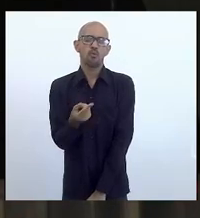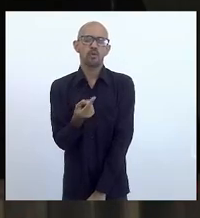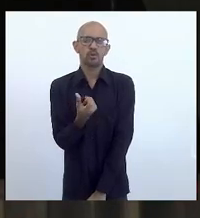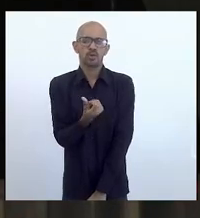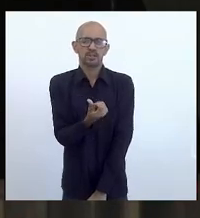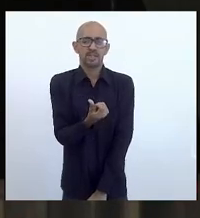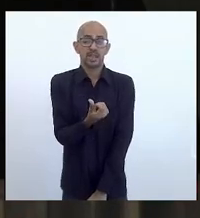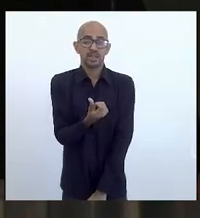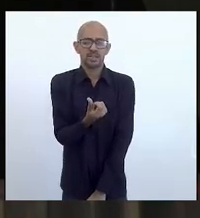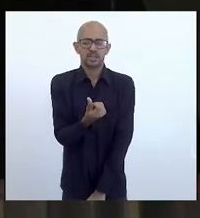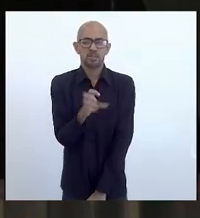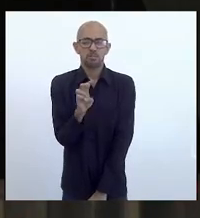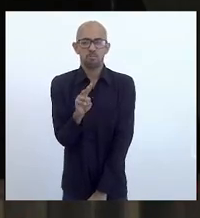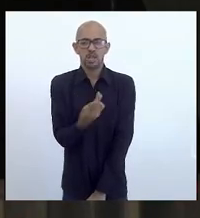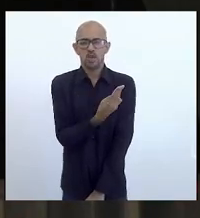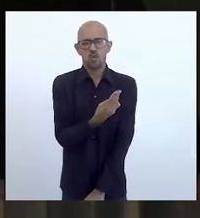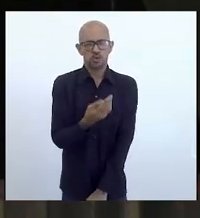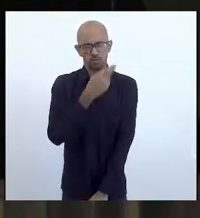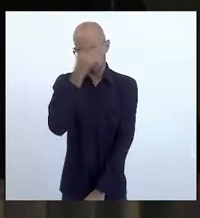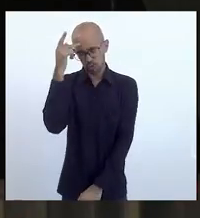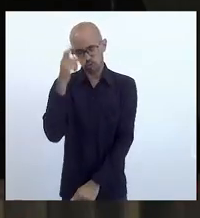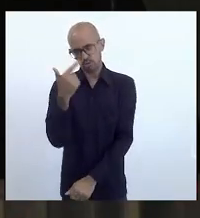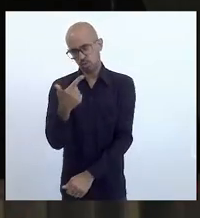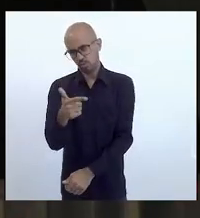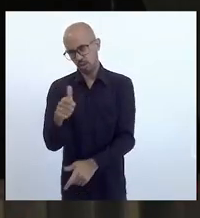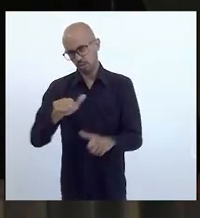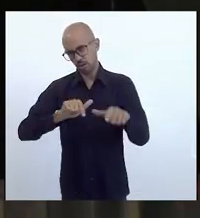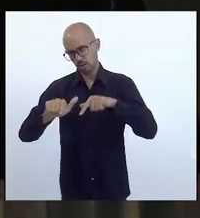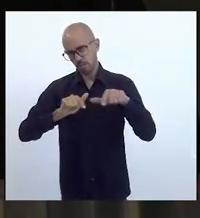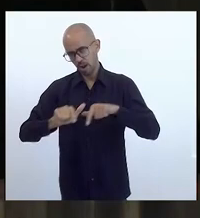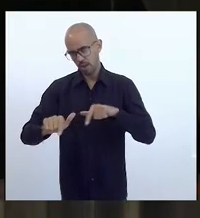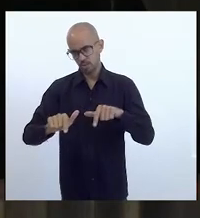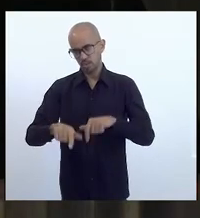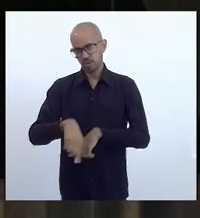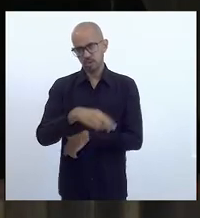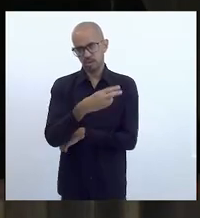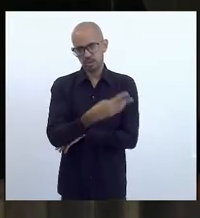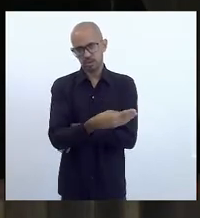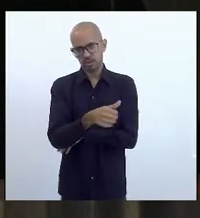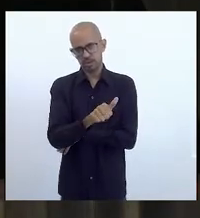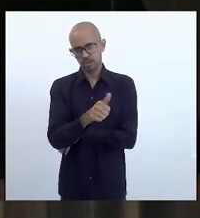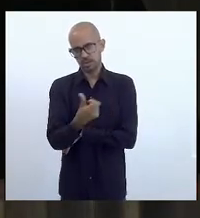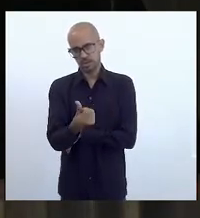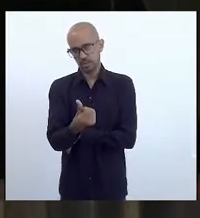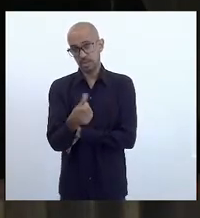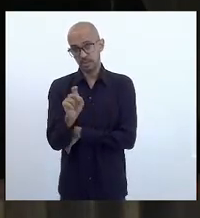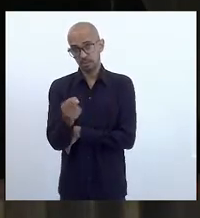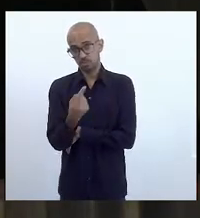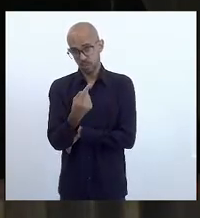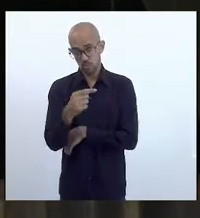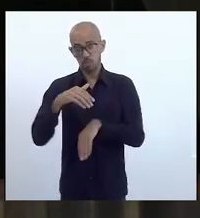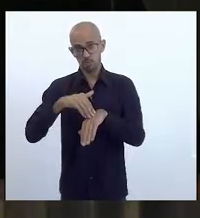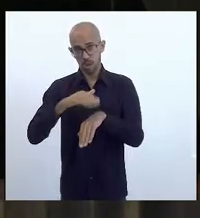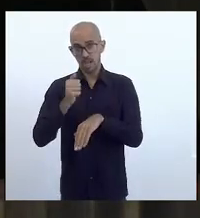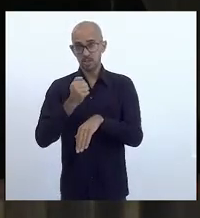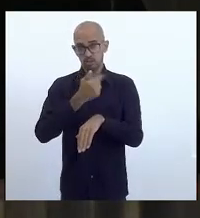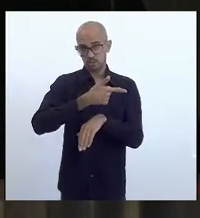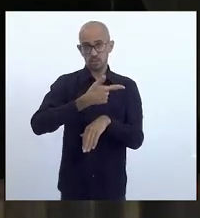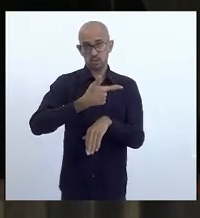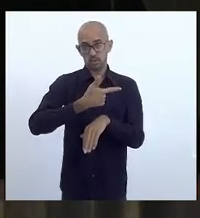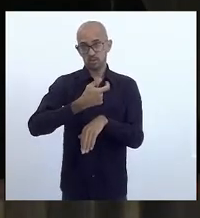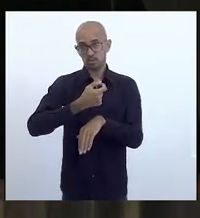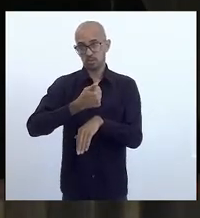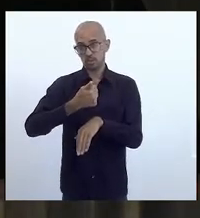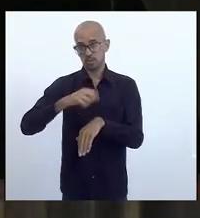1 milhão e 600 mil desempregados, 316 mil a mais do que do ano de 2019